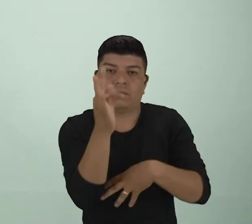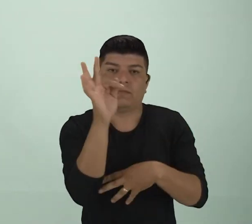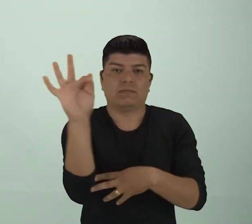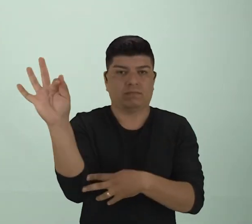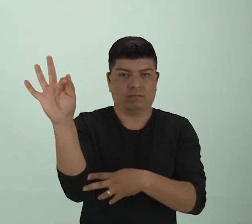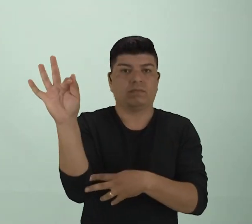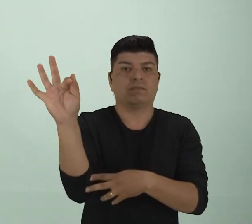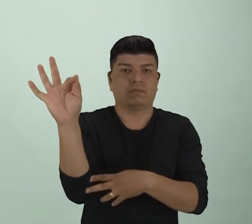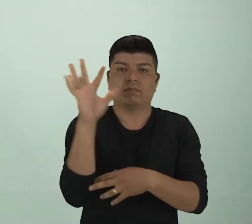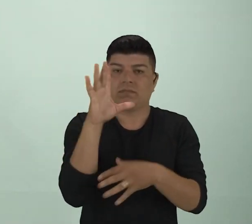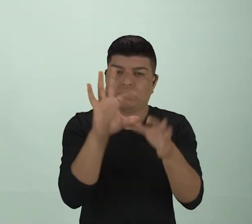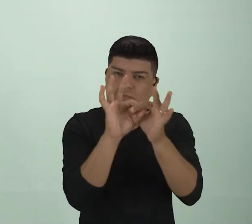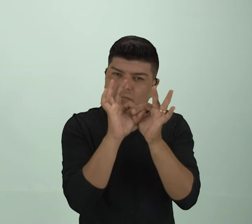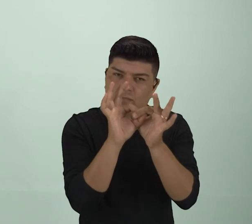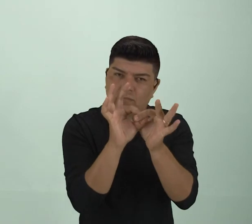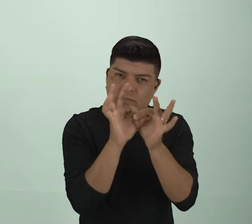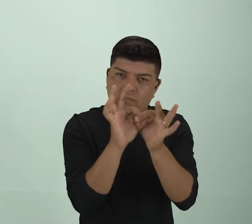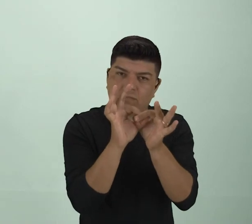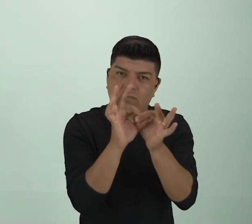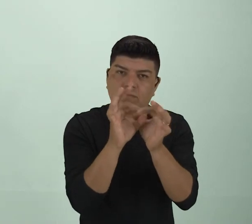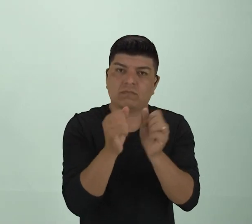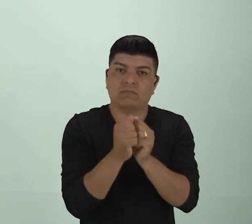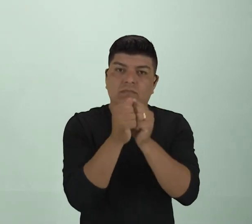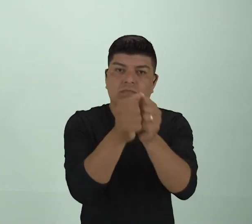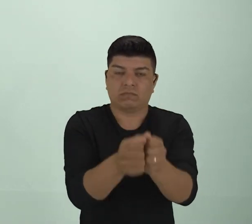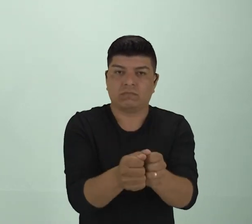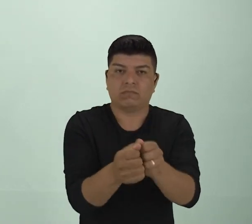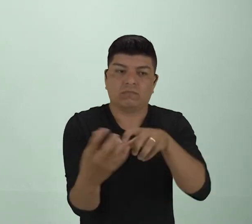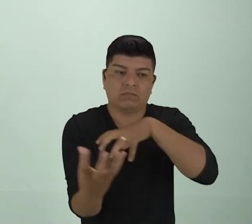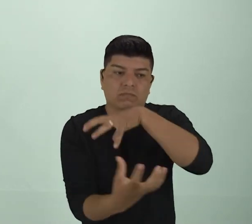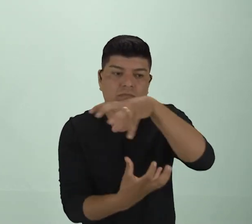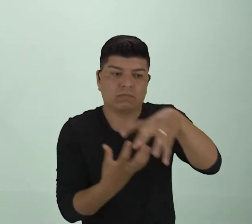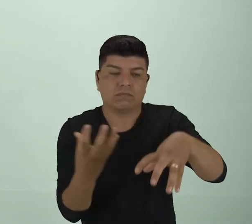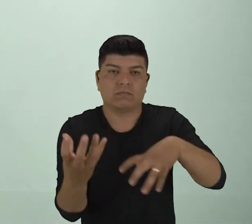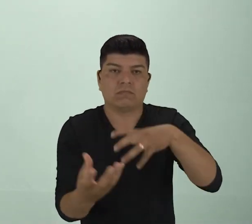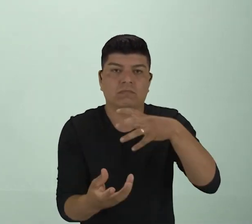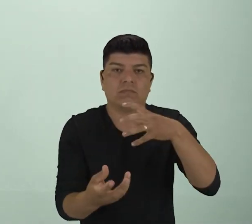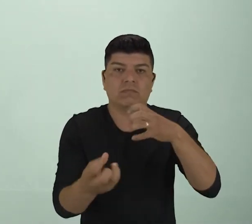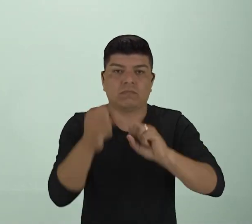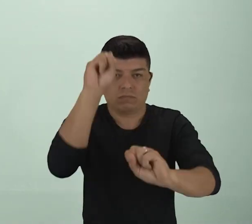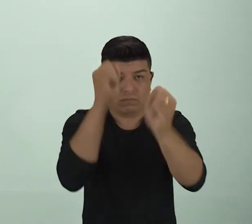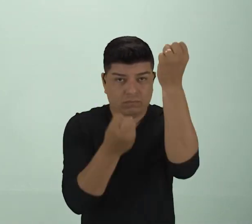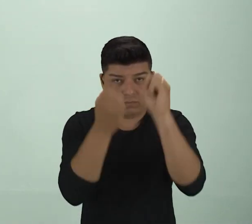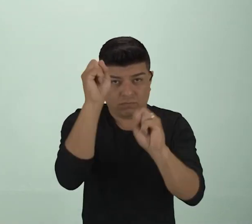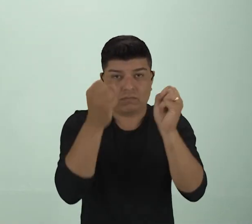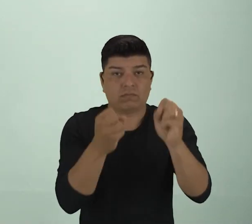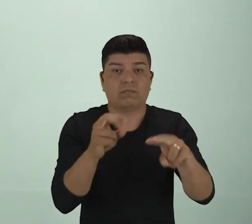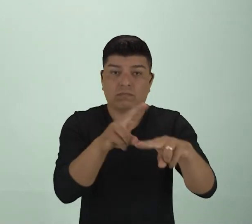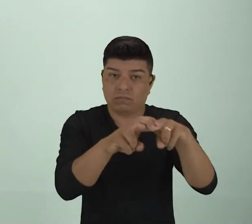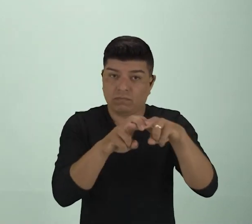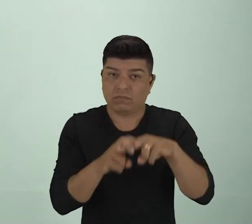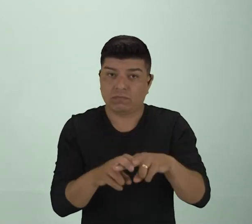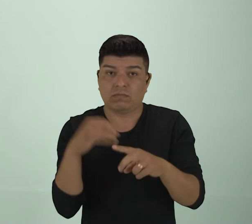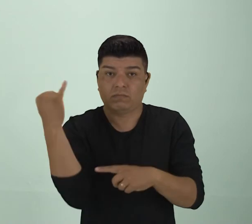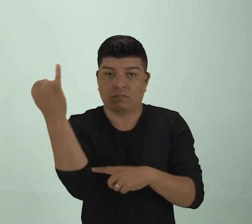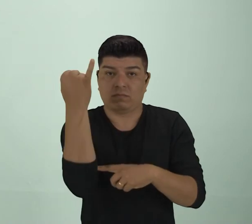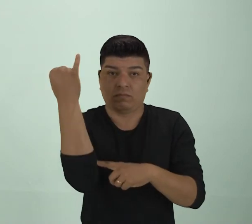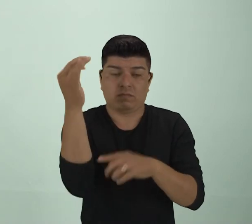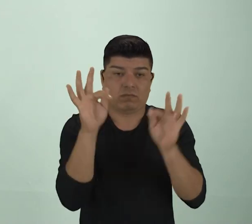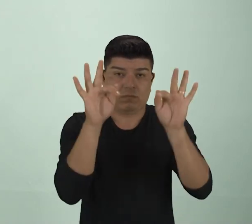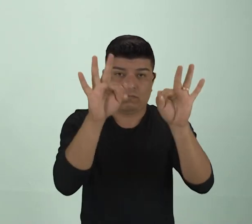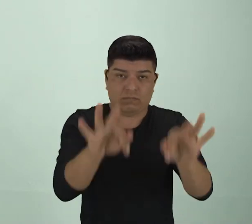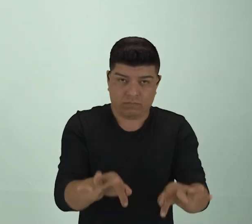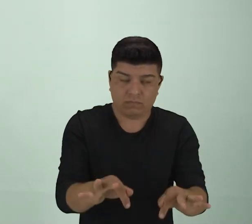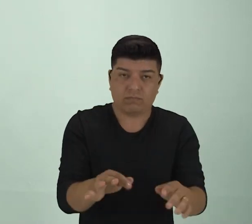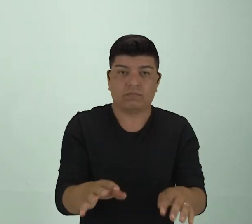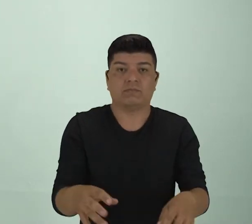estava bem aliada com a Revolução Industrial. E por isso é tão marcante o fim do absolutismo